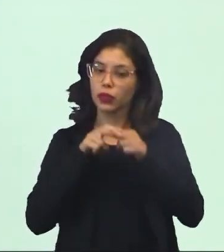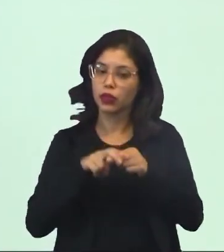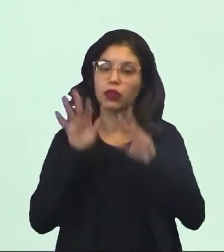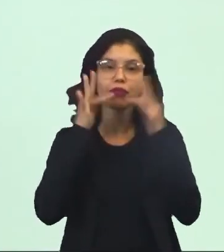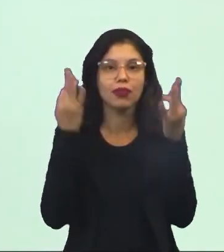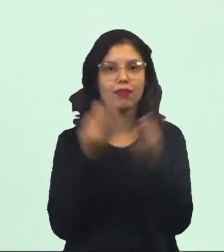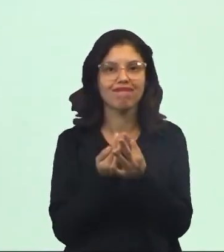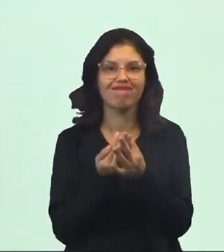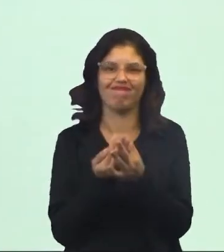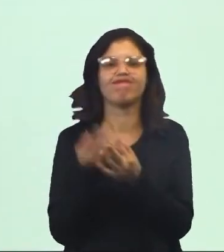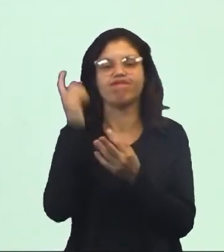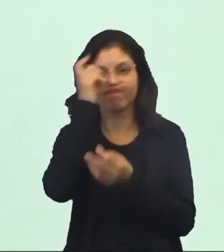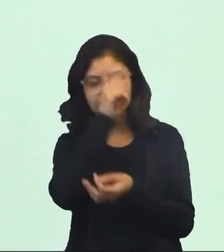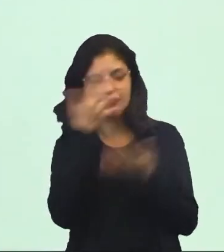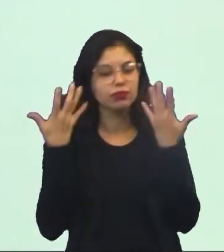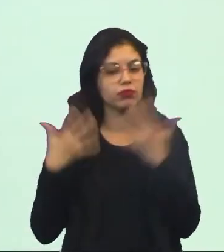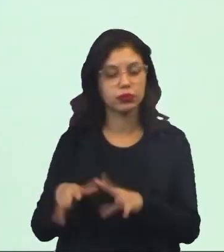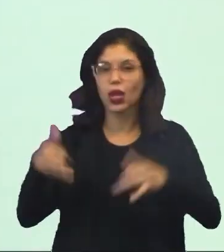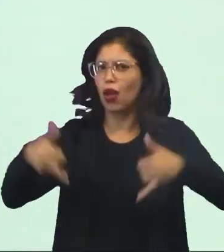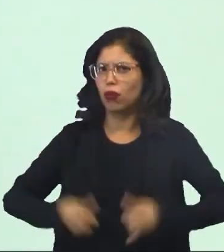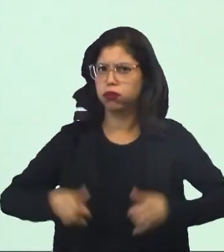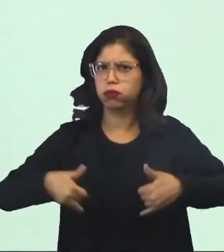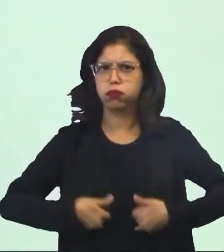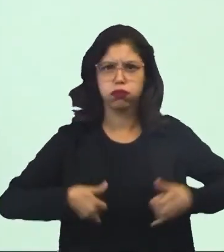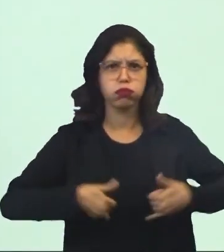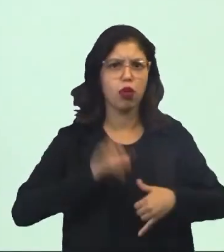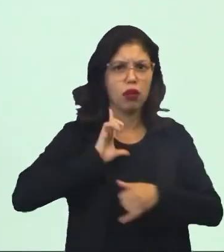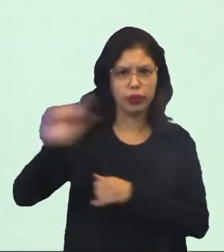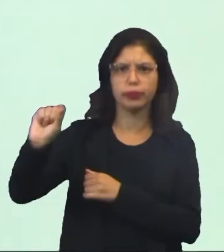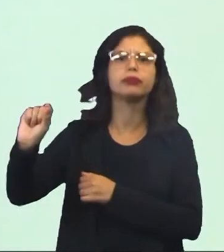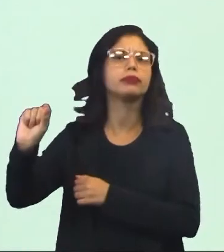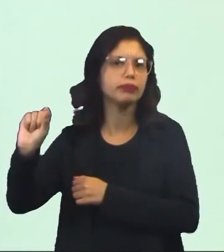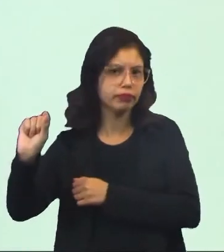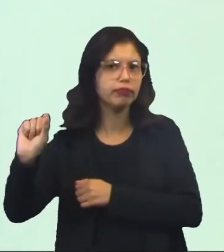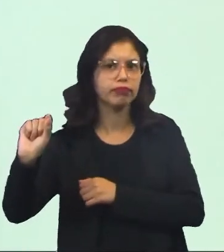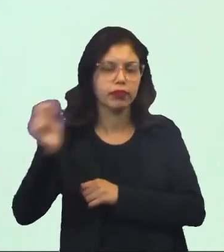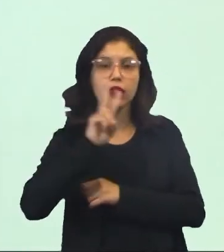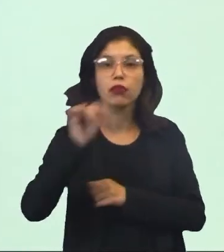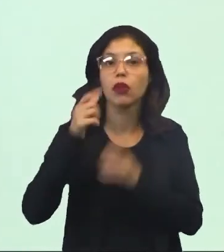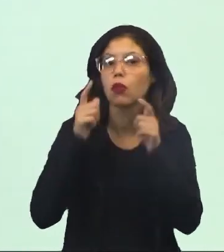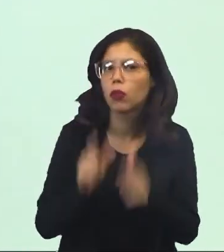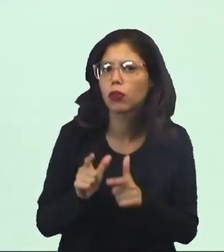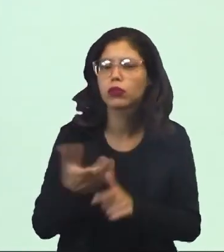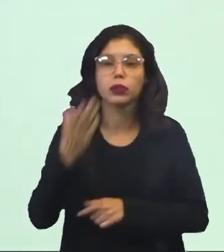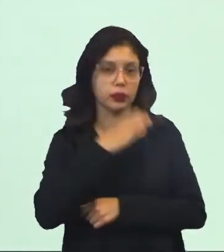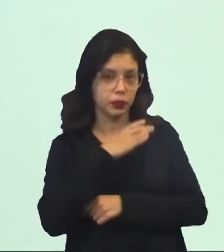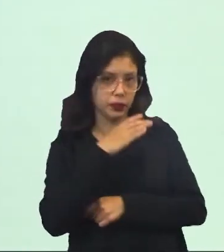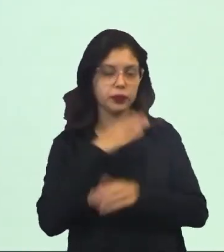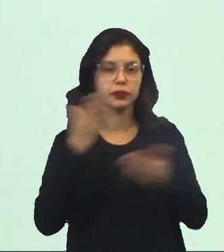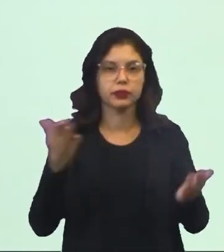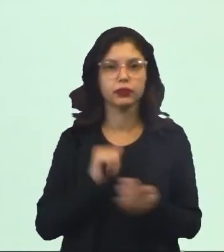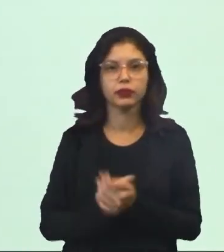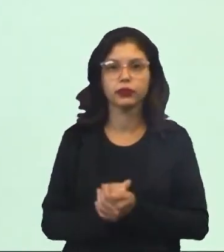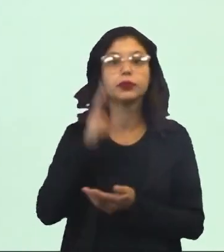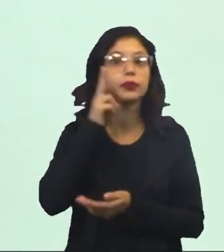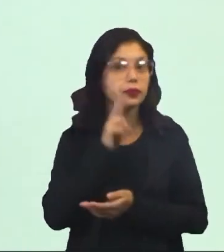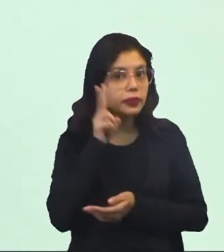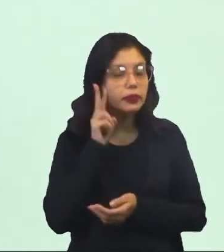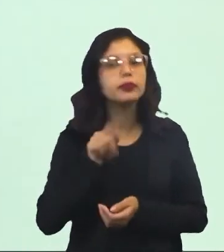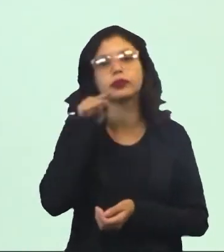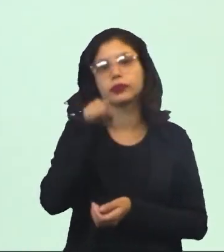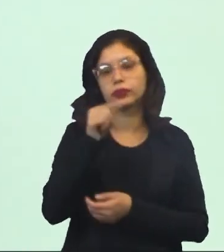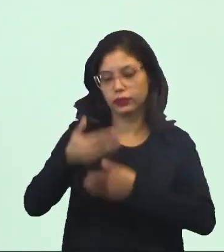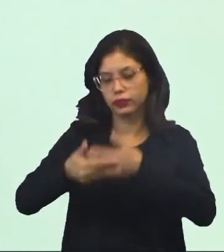ali desesperada, não quer mais sofrer e decide, sair. E elas vão para onde? Para a cidade. E vamos relembrar,